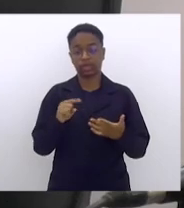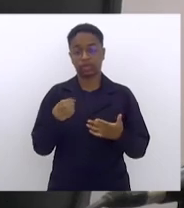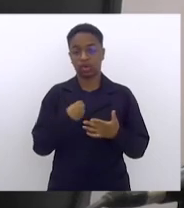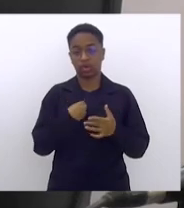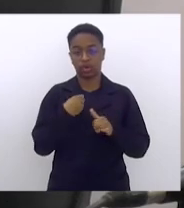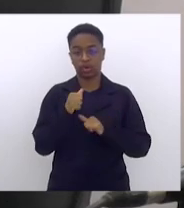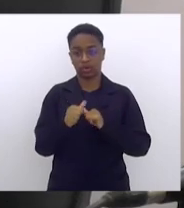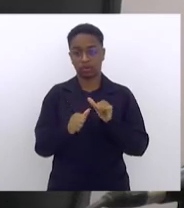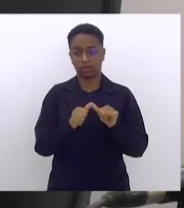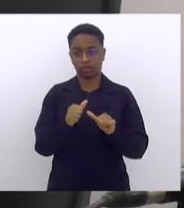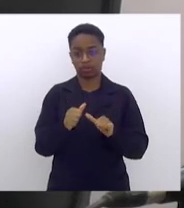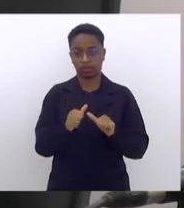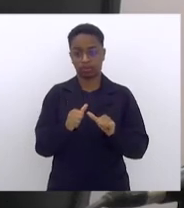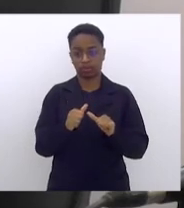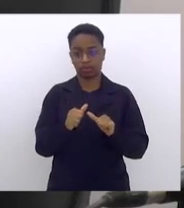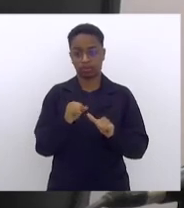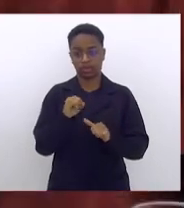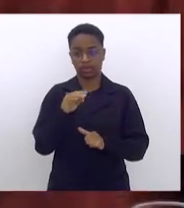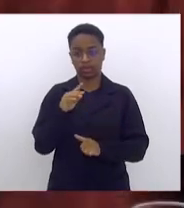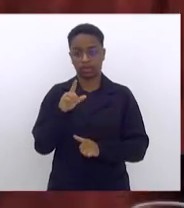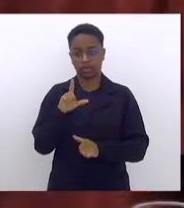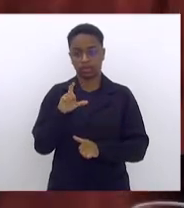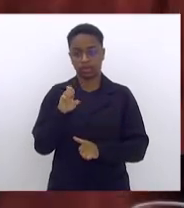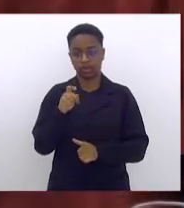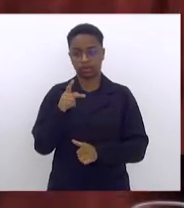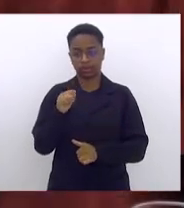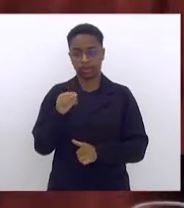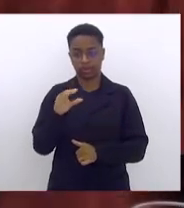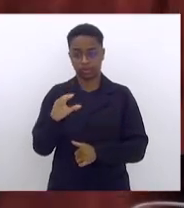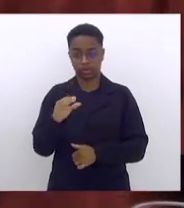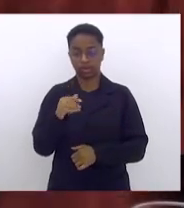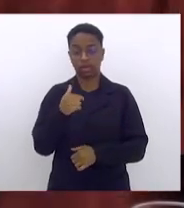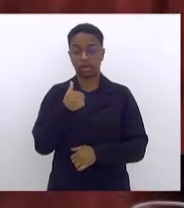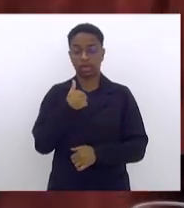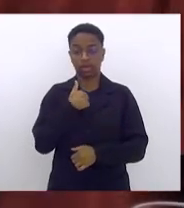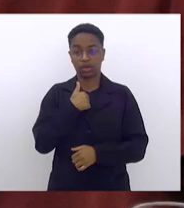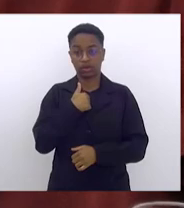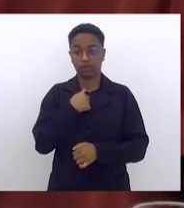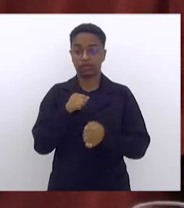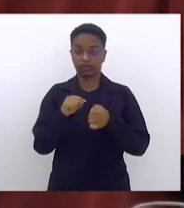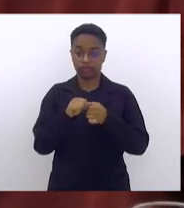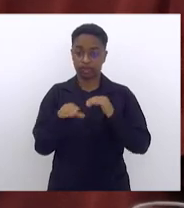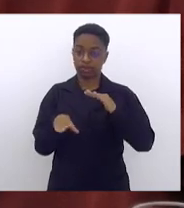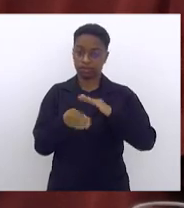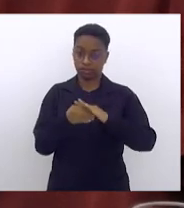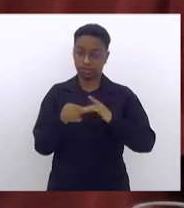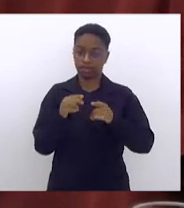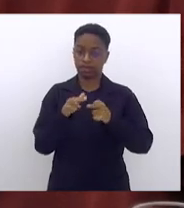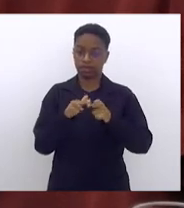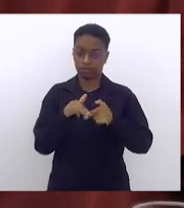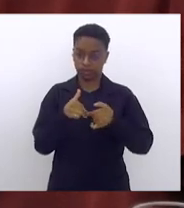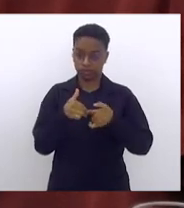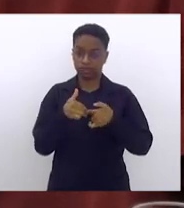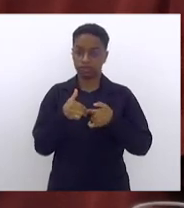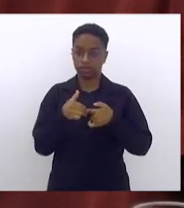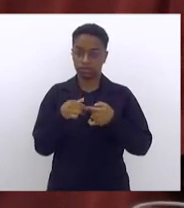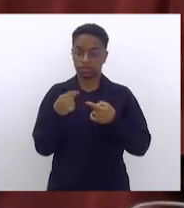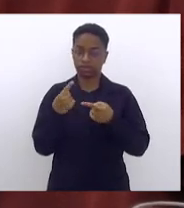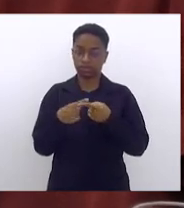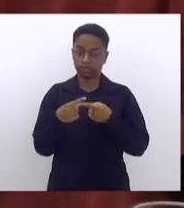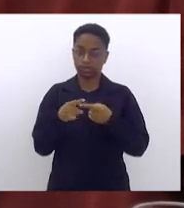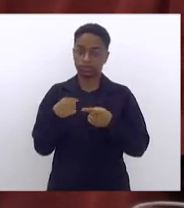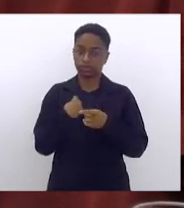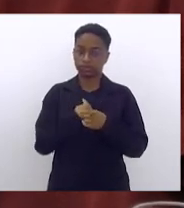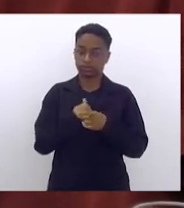o, presidente, o INEPAC. Vossa Excelência me permite? Por, lógico, isso que eu fiz por isso que eu fiz a emenda. Porque alterando foi foi consultada